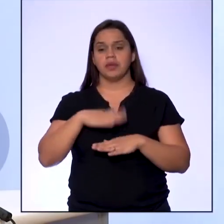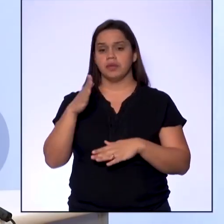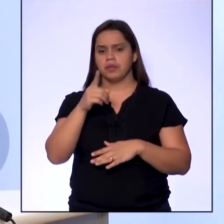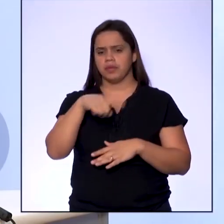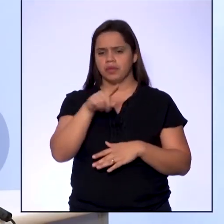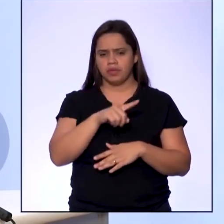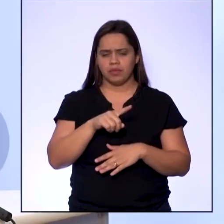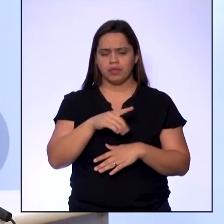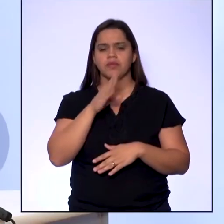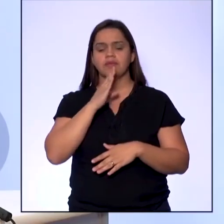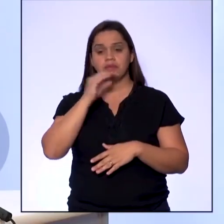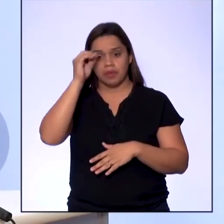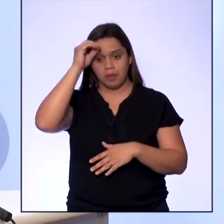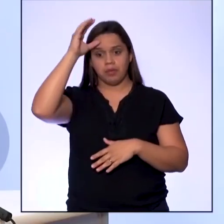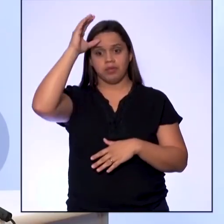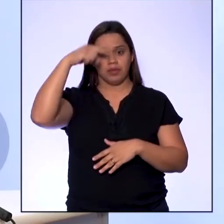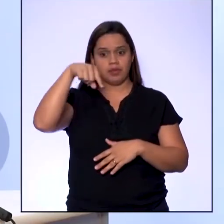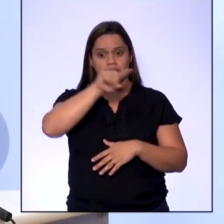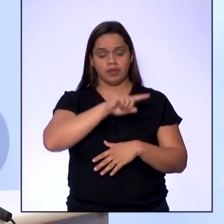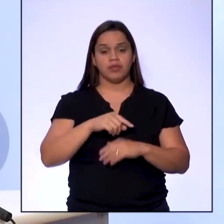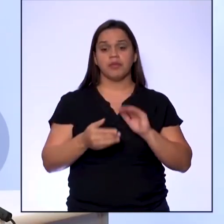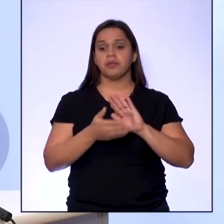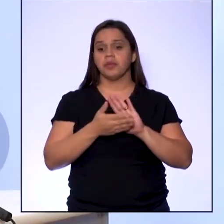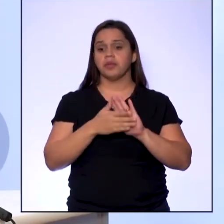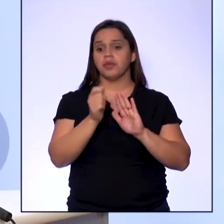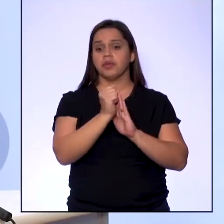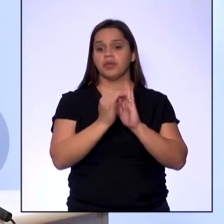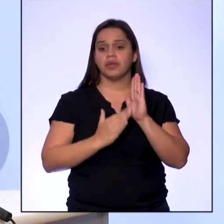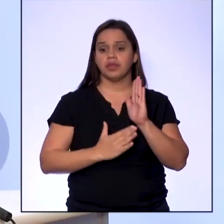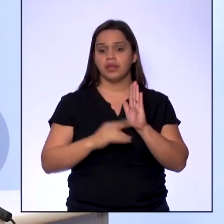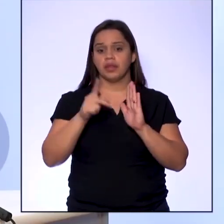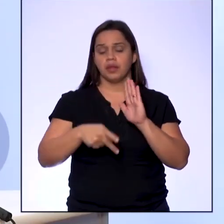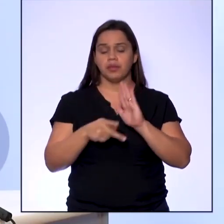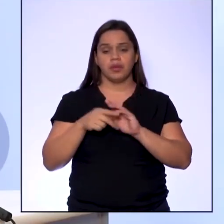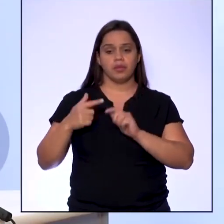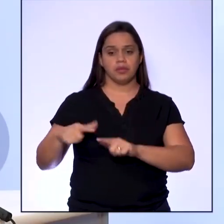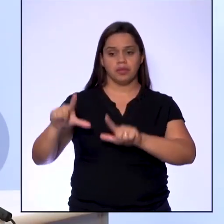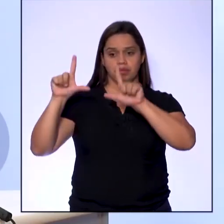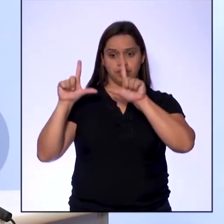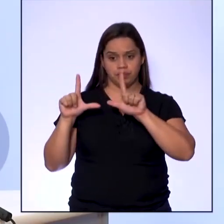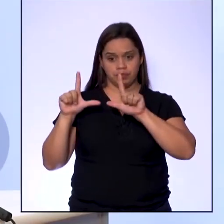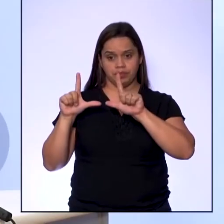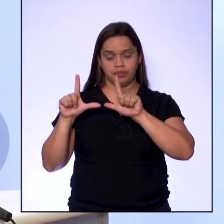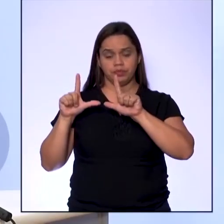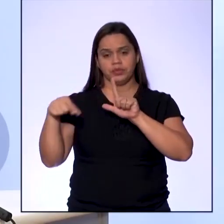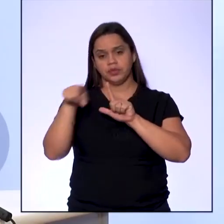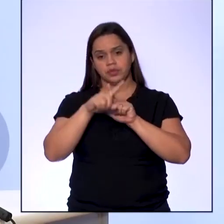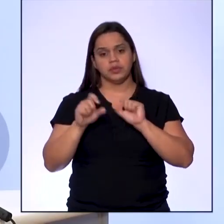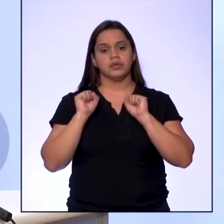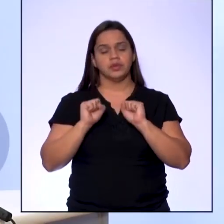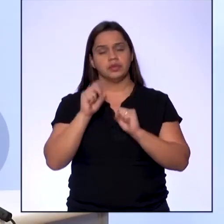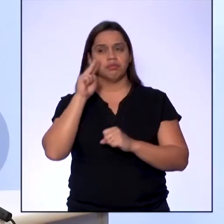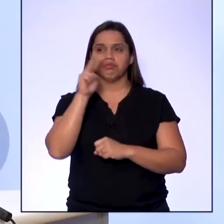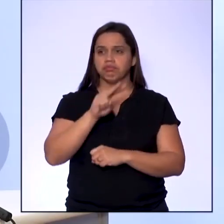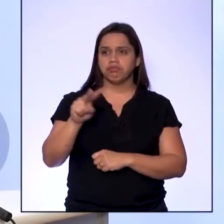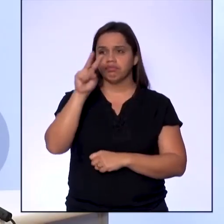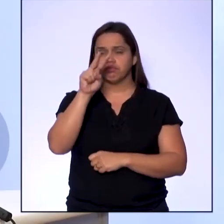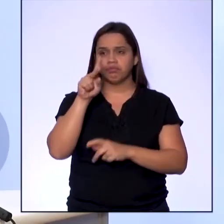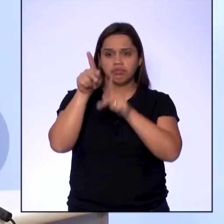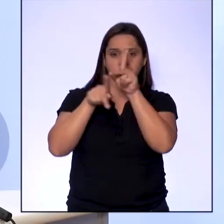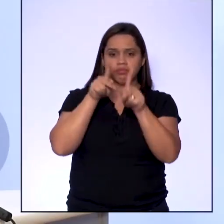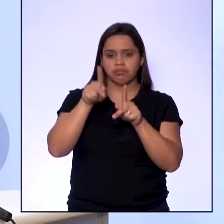Então, é importante a gente saber das questões culturais do nosso continente, especificamente da América Latina, porque faz parte aí